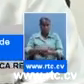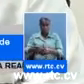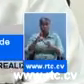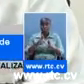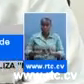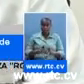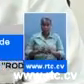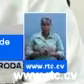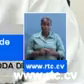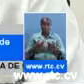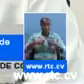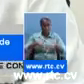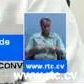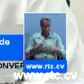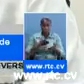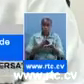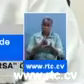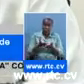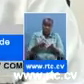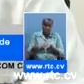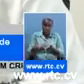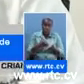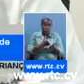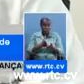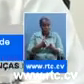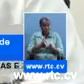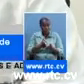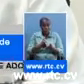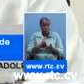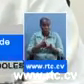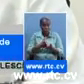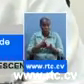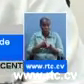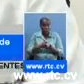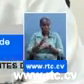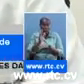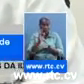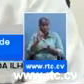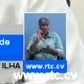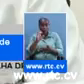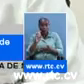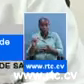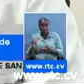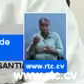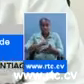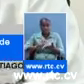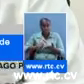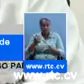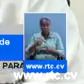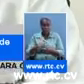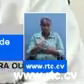esperado, mas continua, isto significa que continuamos com focos. Temos estado a intervir no terreno,